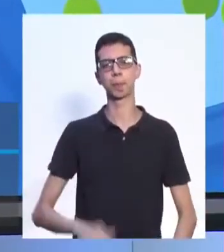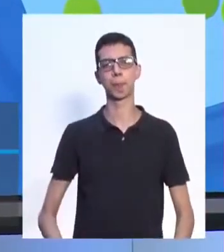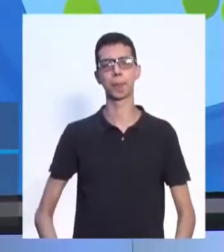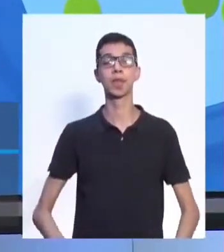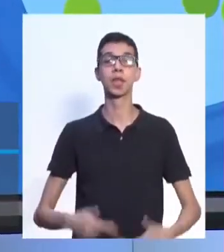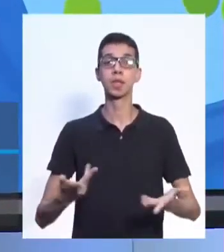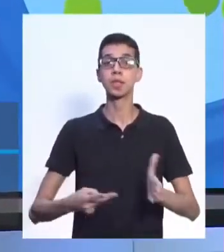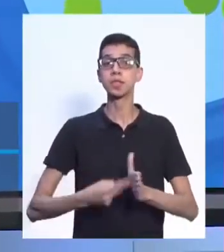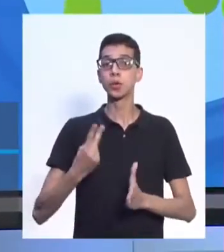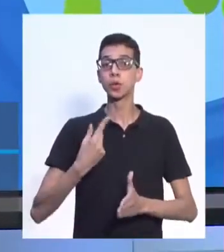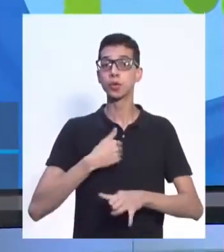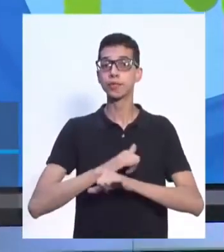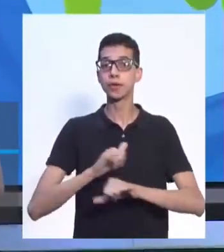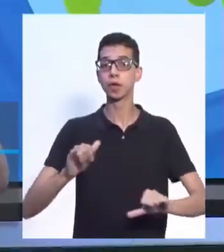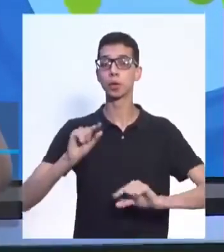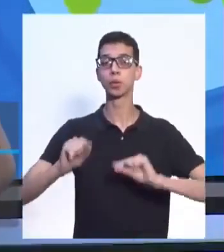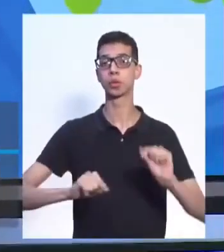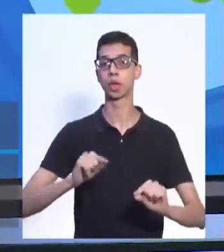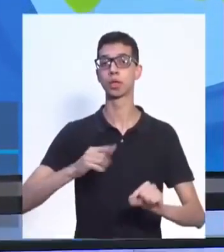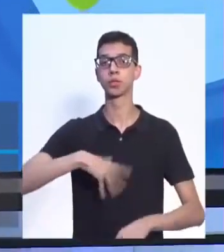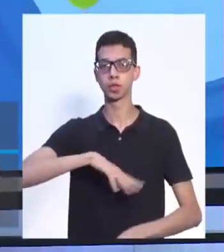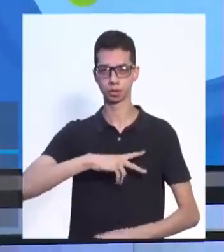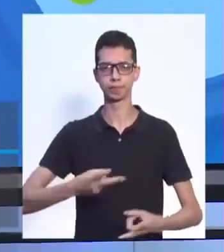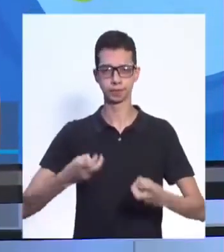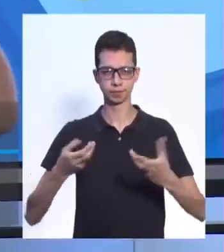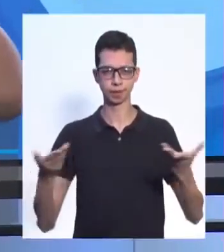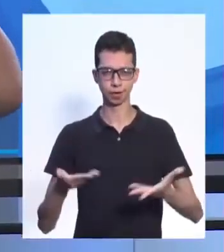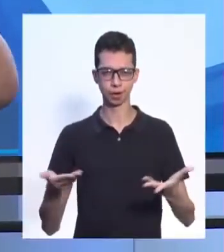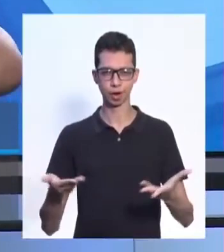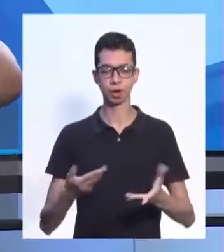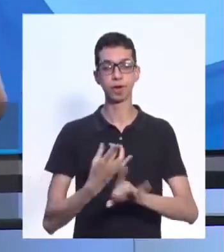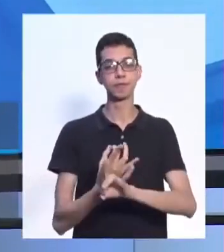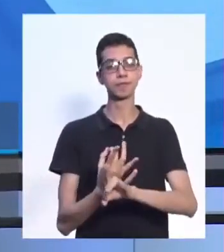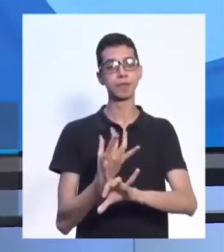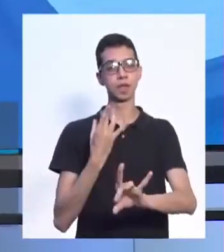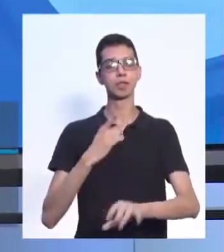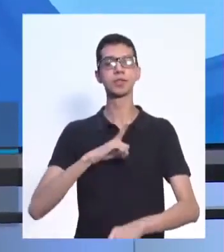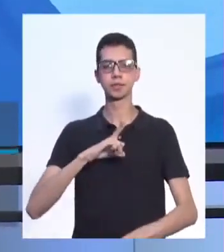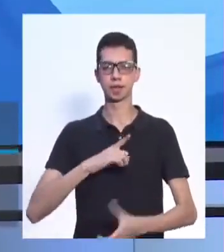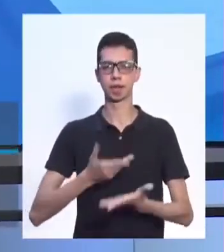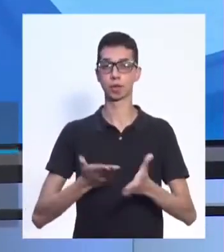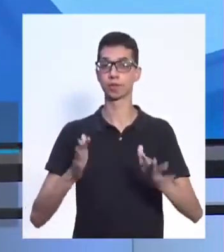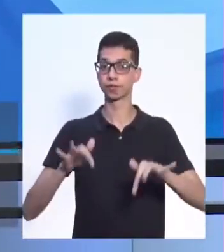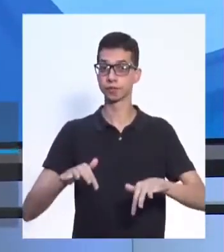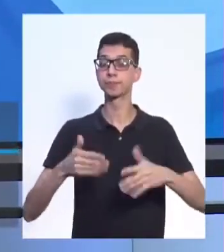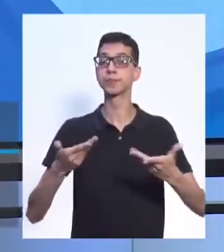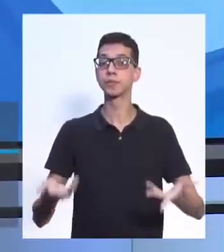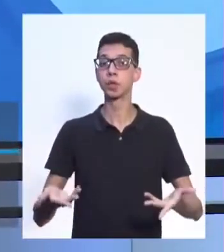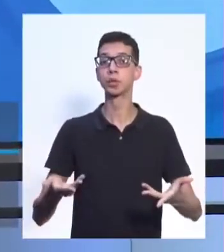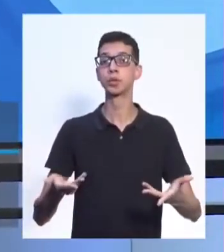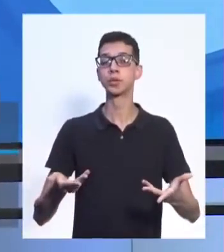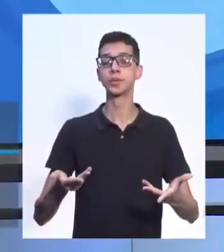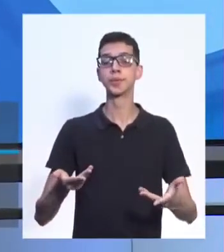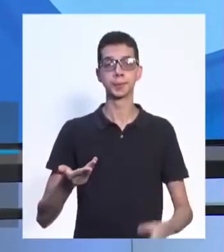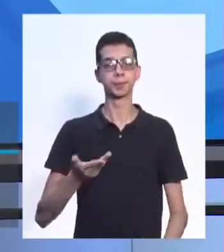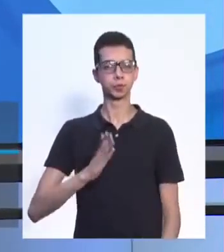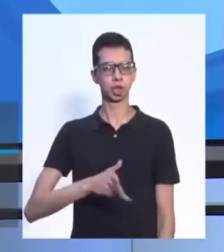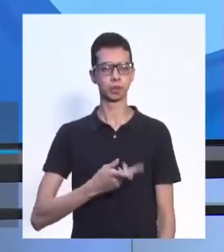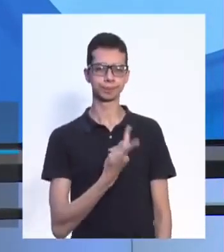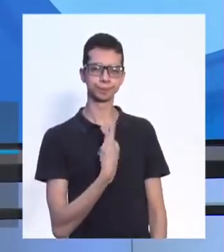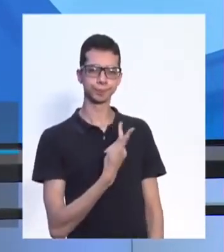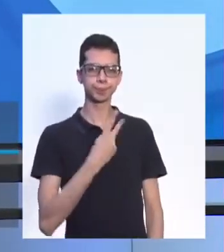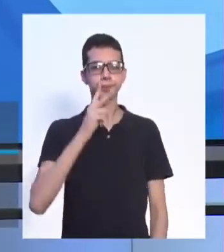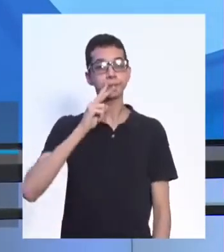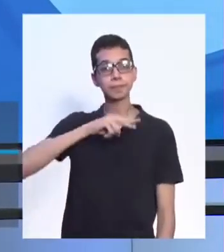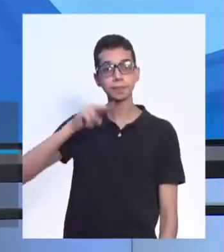segunda coisa é que a gente agora está com a ferramenta do feedback lá, né, no fim da aula. E a gente estava lendo, né? A gente também